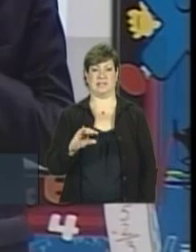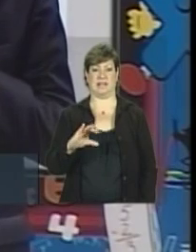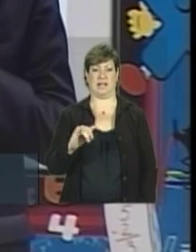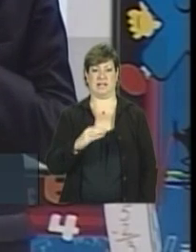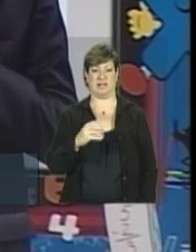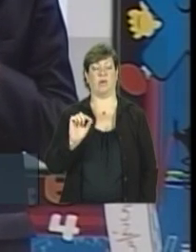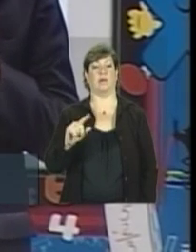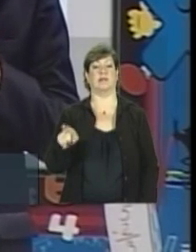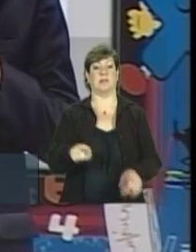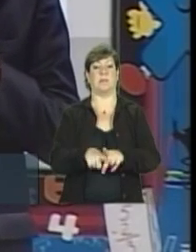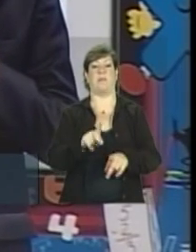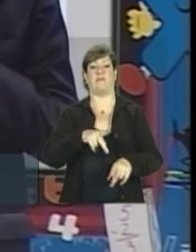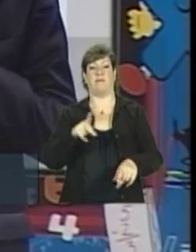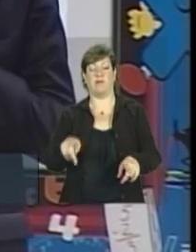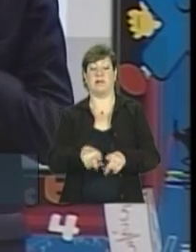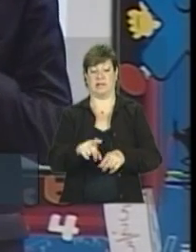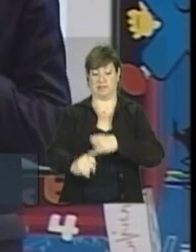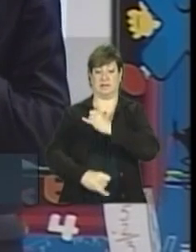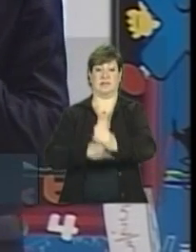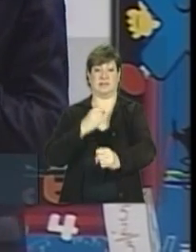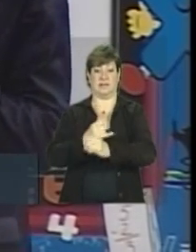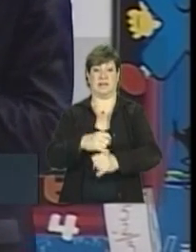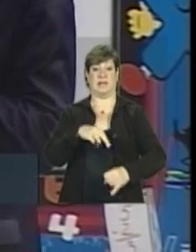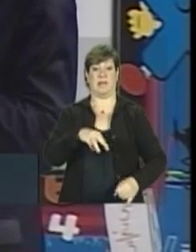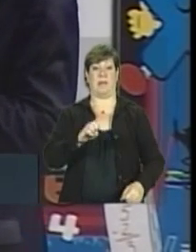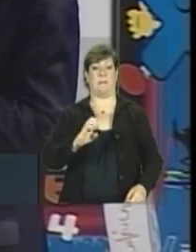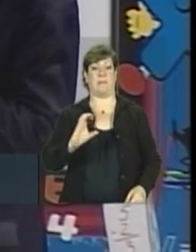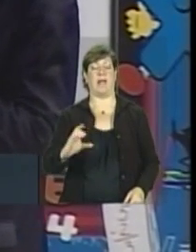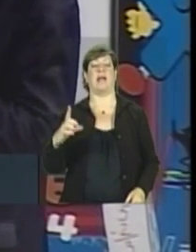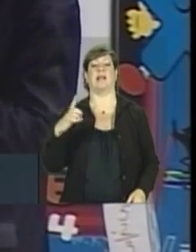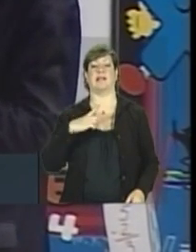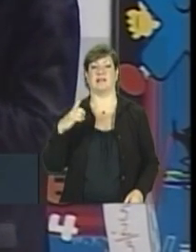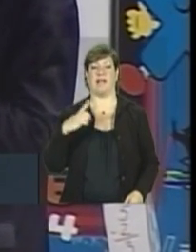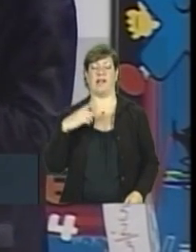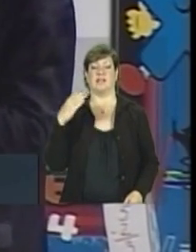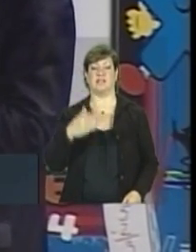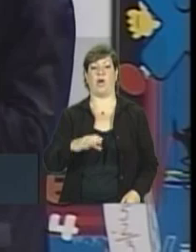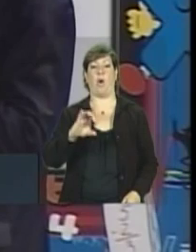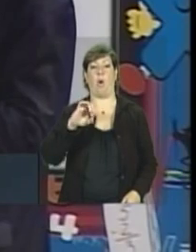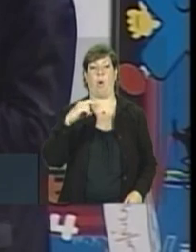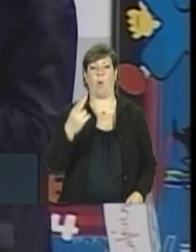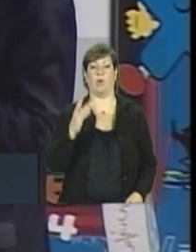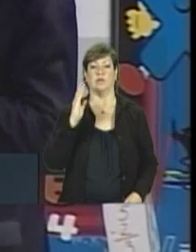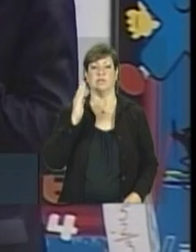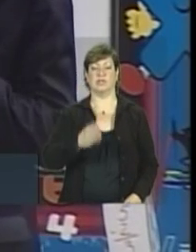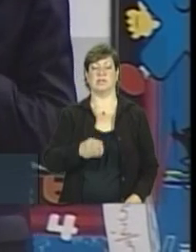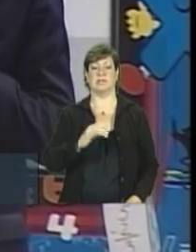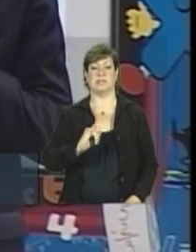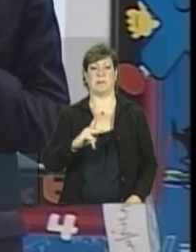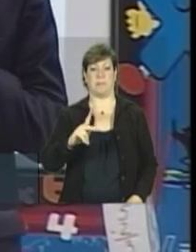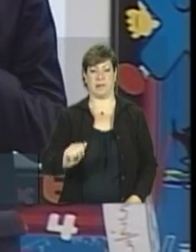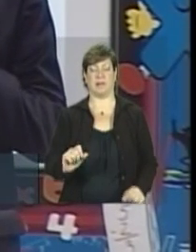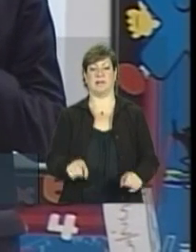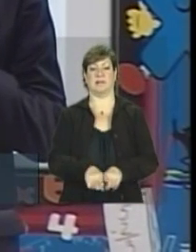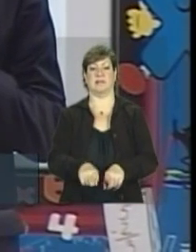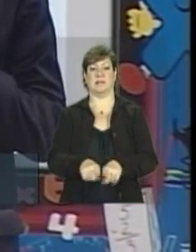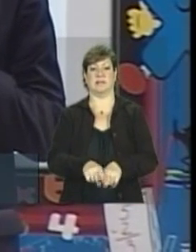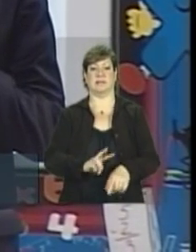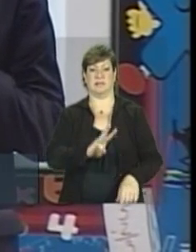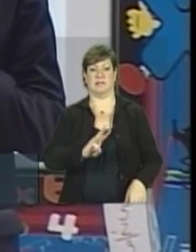inscrevam no portal do MEC, tem link direto, ou então direto no portal do IPA, que é